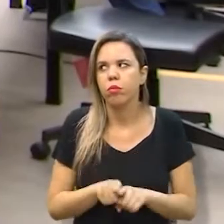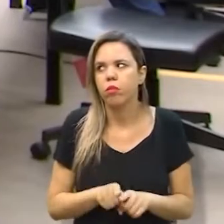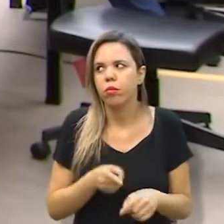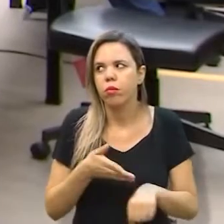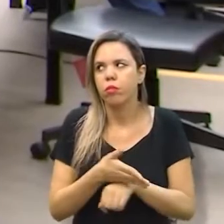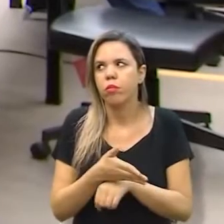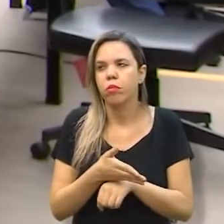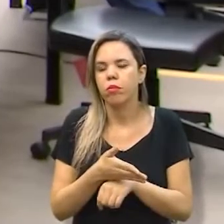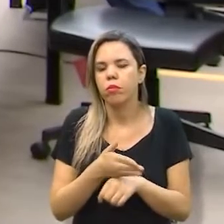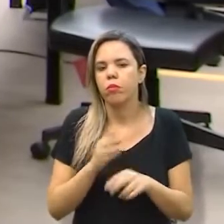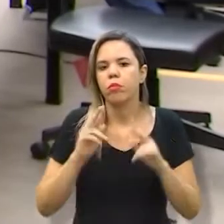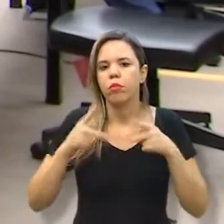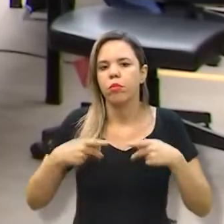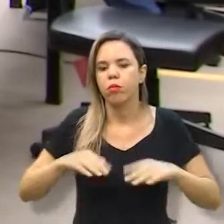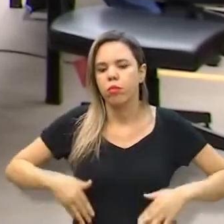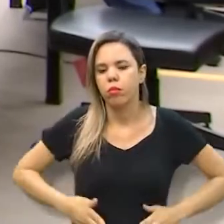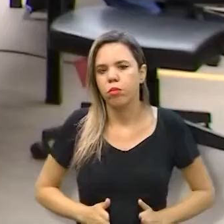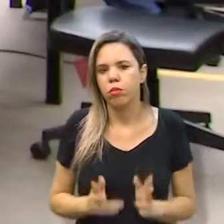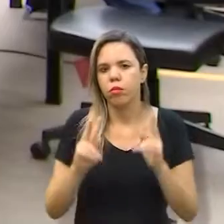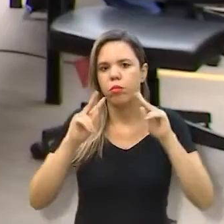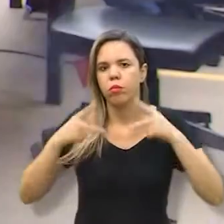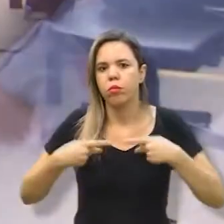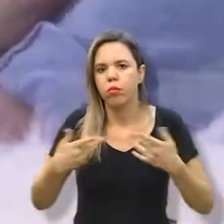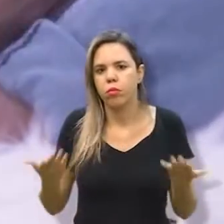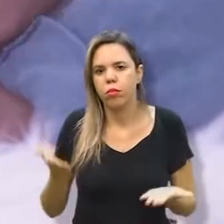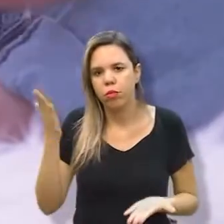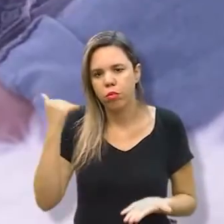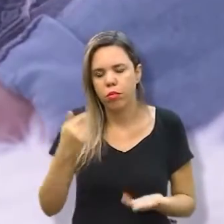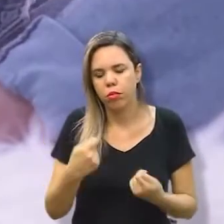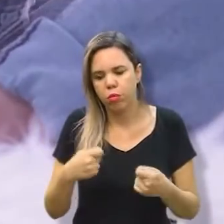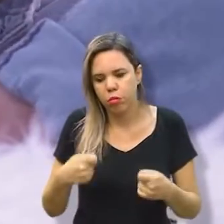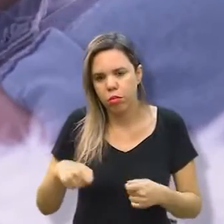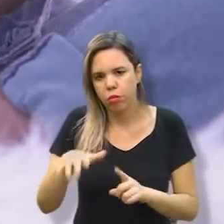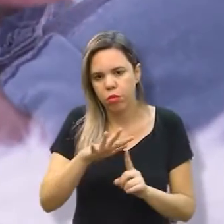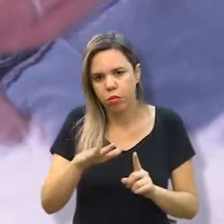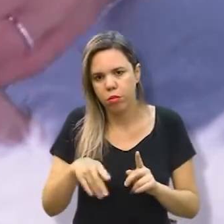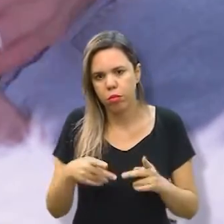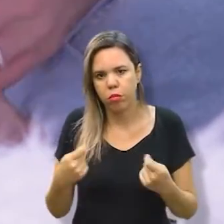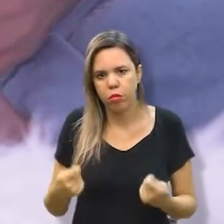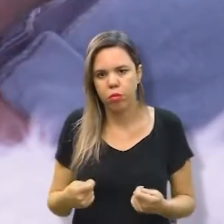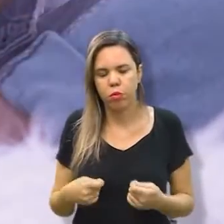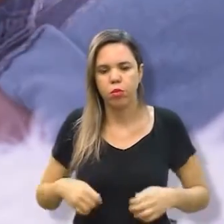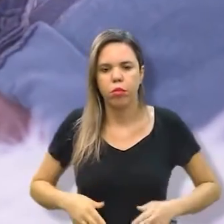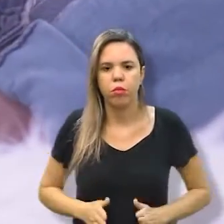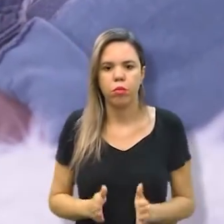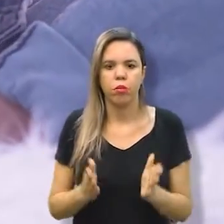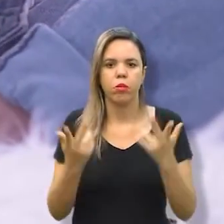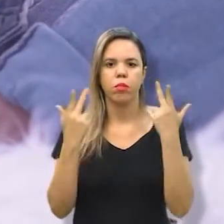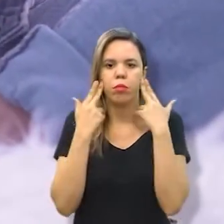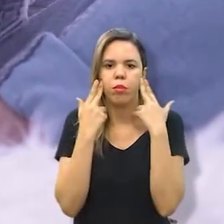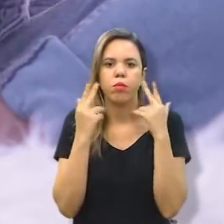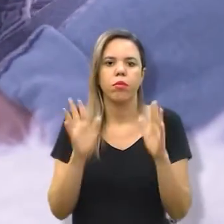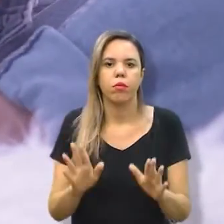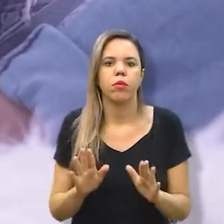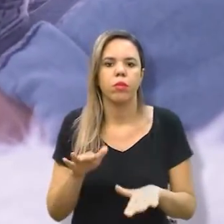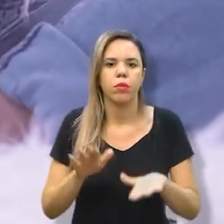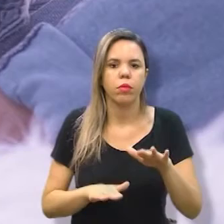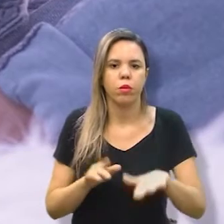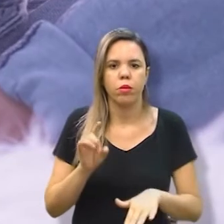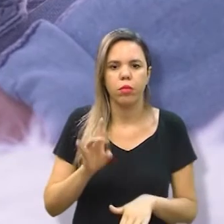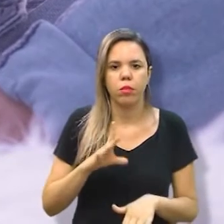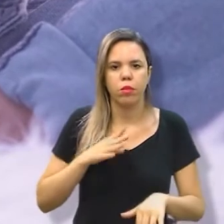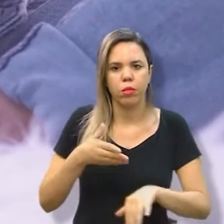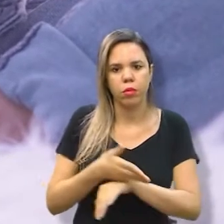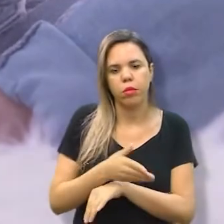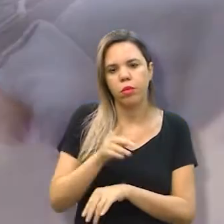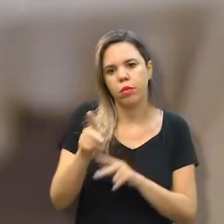então um acesso ao parto humanizado. A gente sabe que hoje é uma demanda da sociedade a questão do parto humanizado, mas